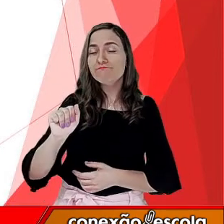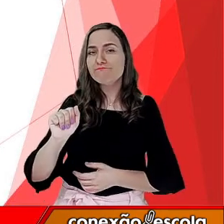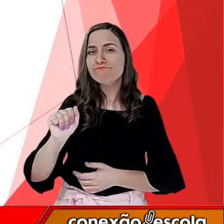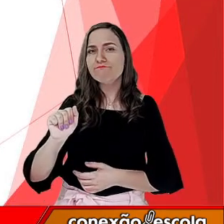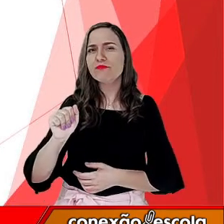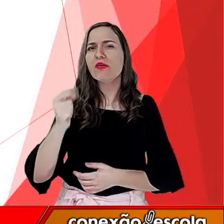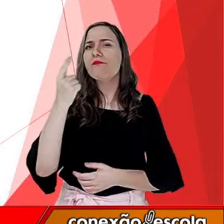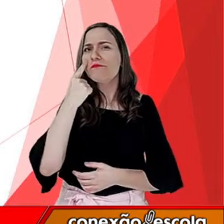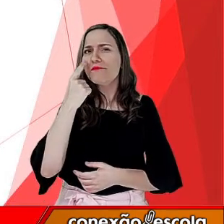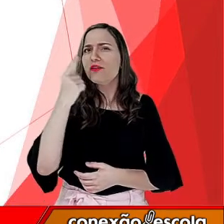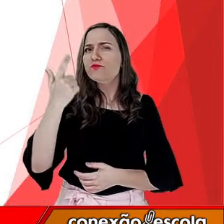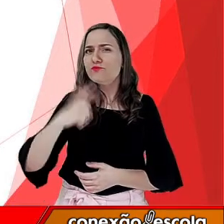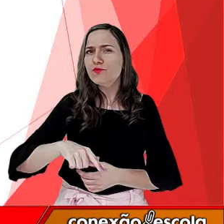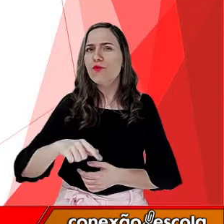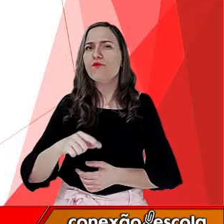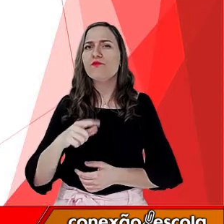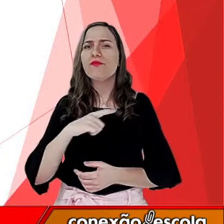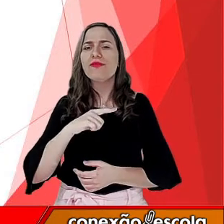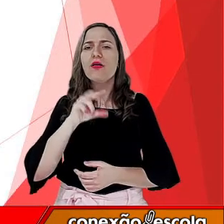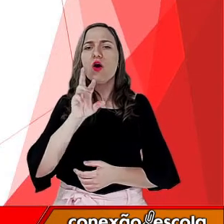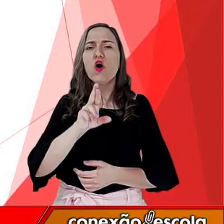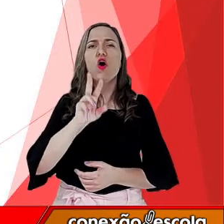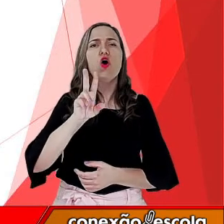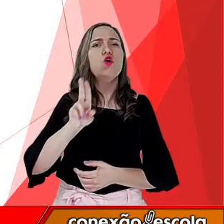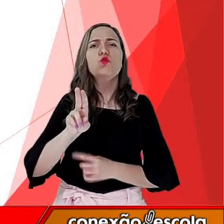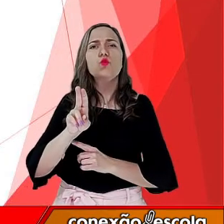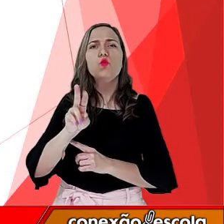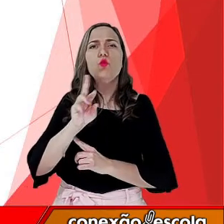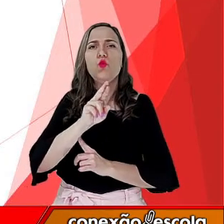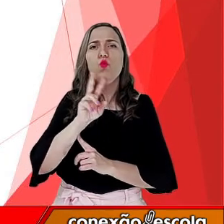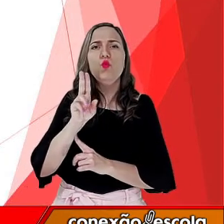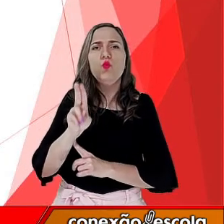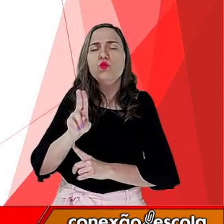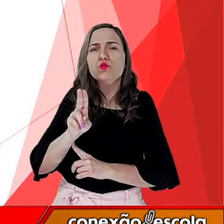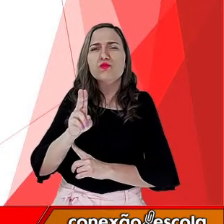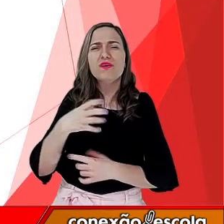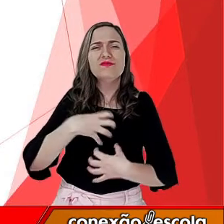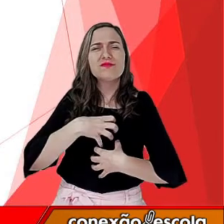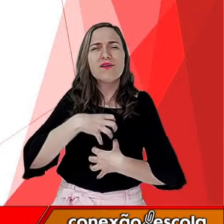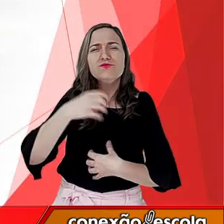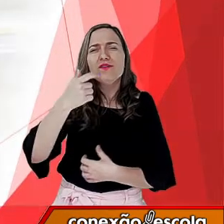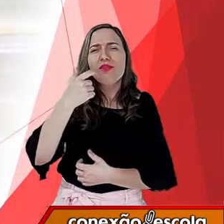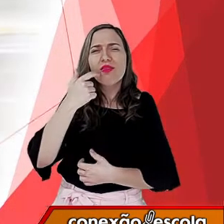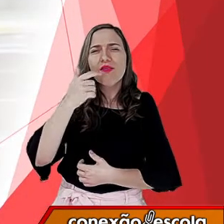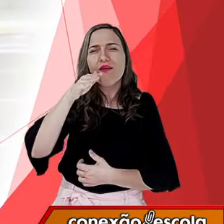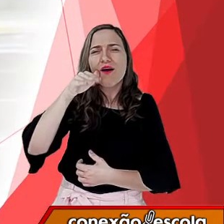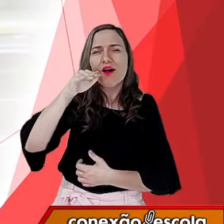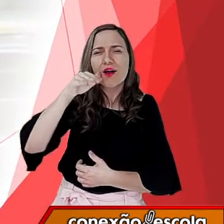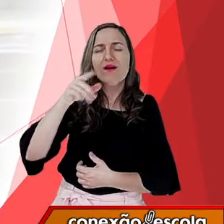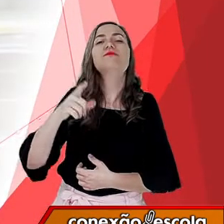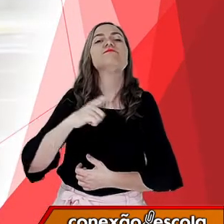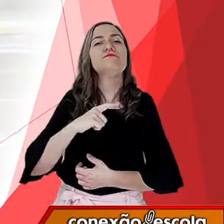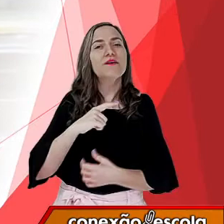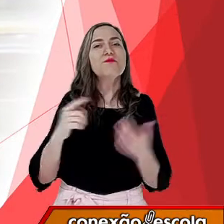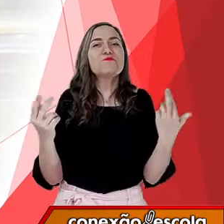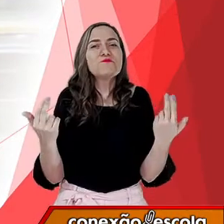Coruja. Repitam o ru. Ru. Sentiram a vibração, não